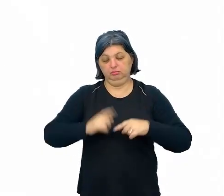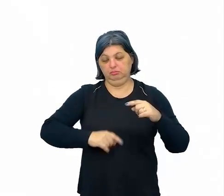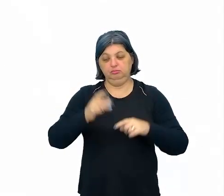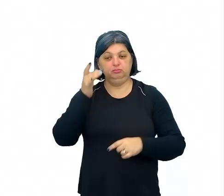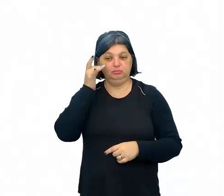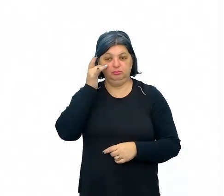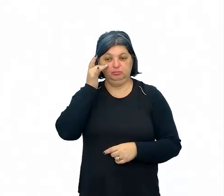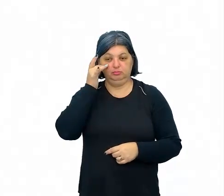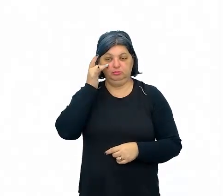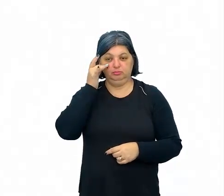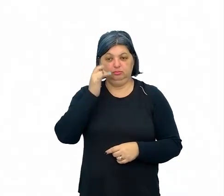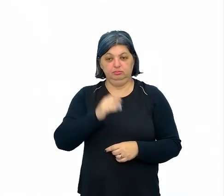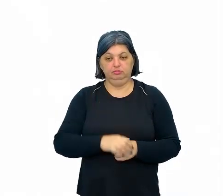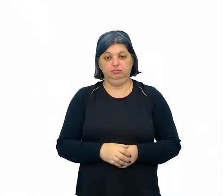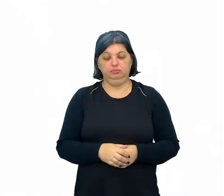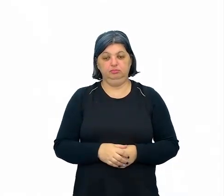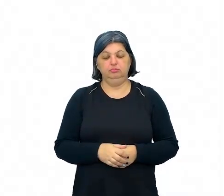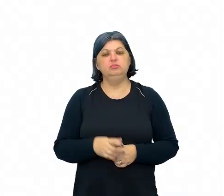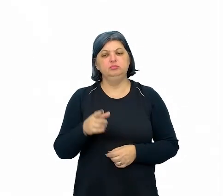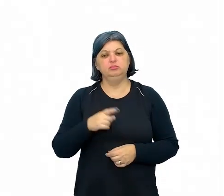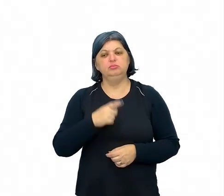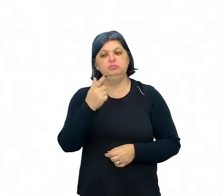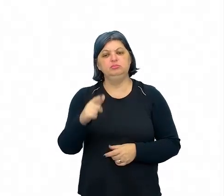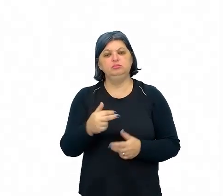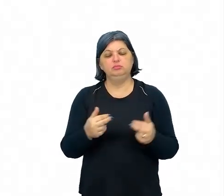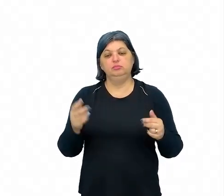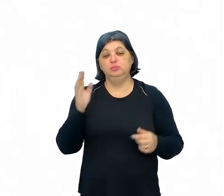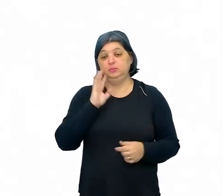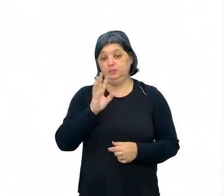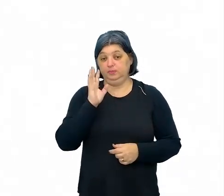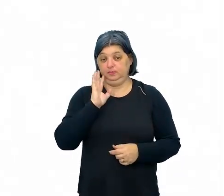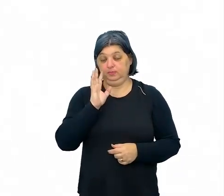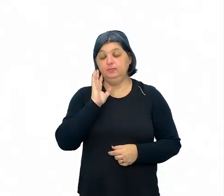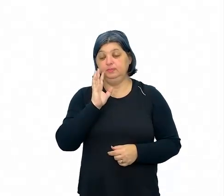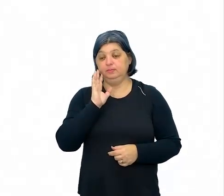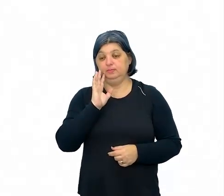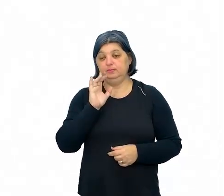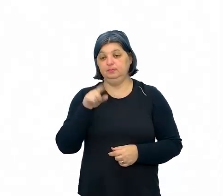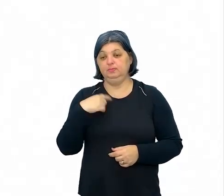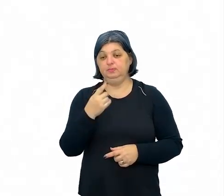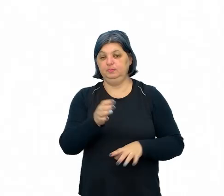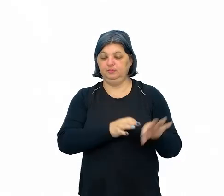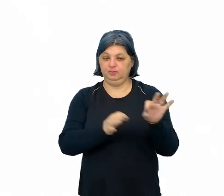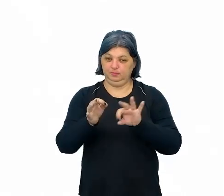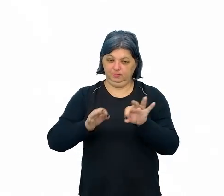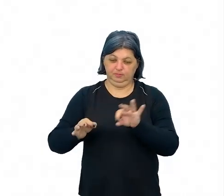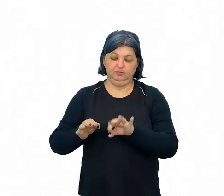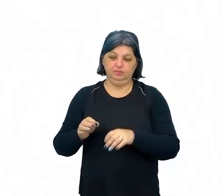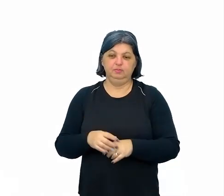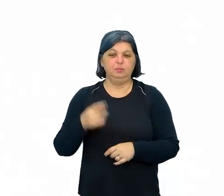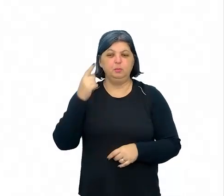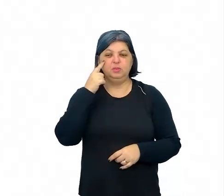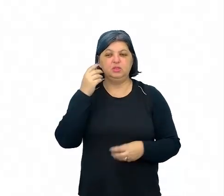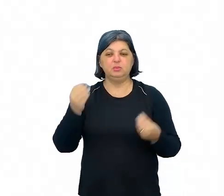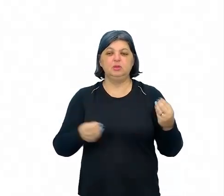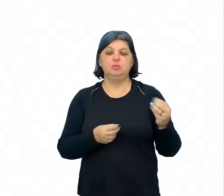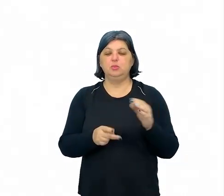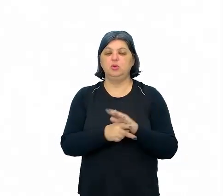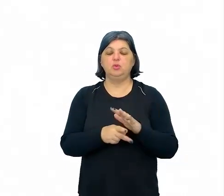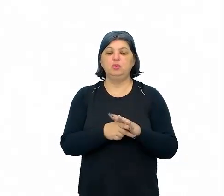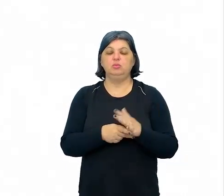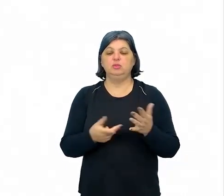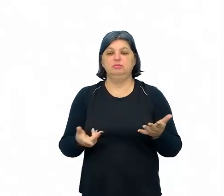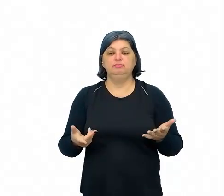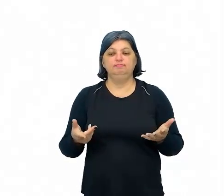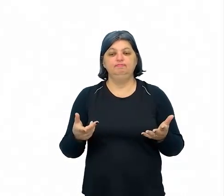concreto. Tem aqui uma coisa bem bacana que a gente está preparando aí para conversar com vocês, desse pensamento computacional,